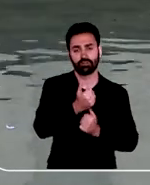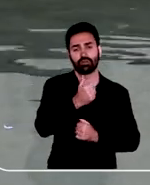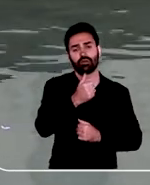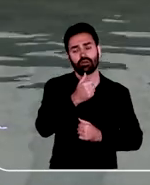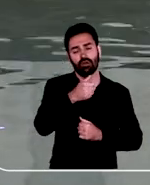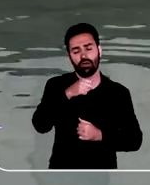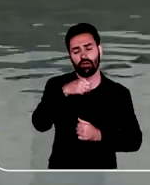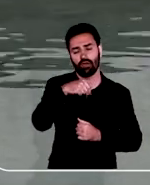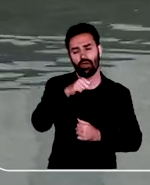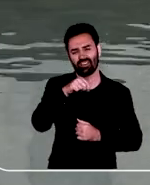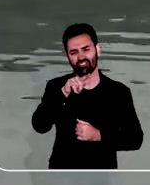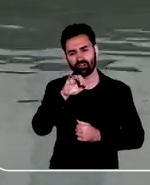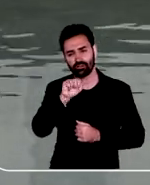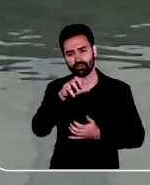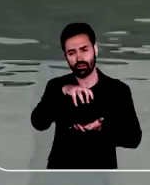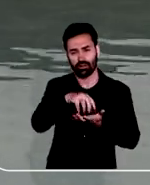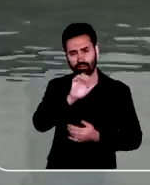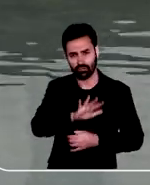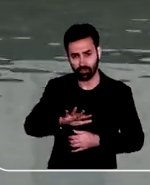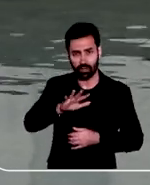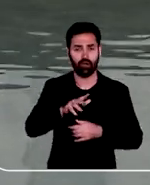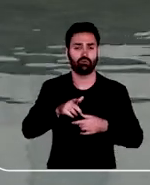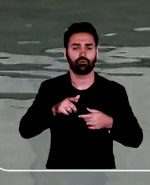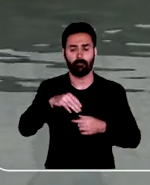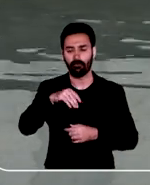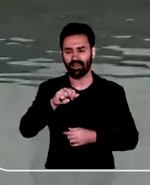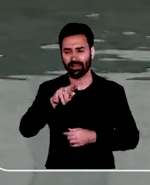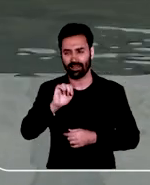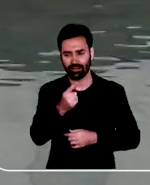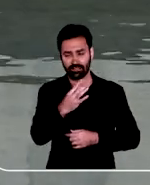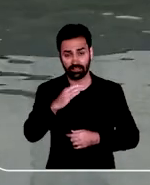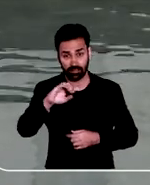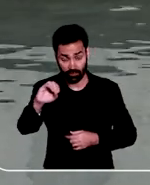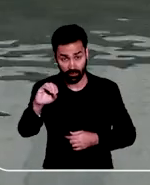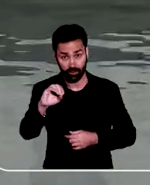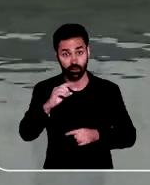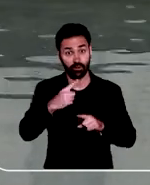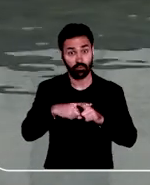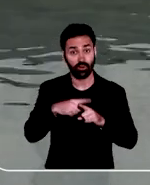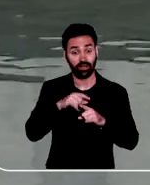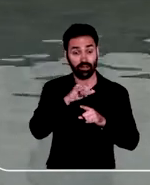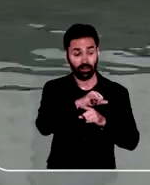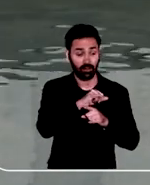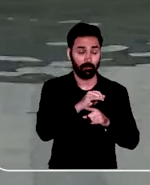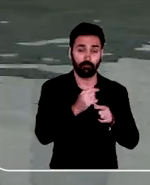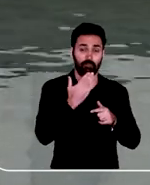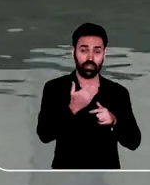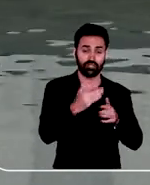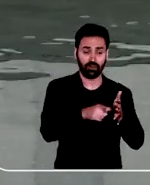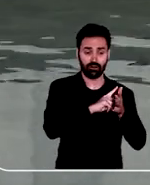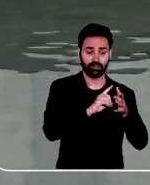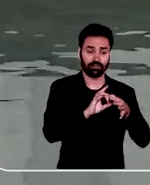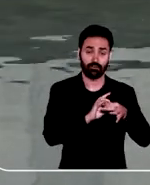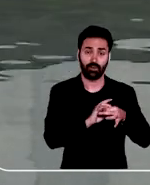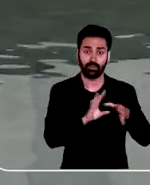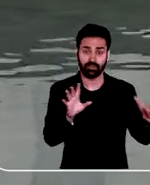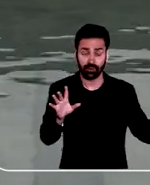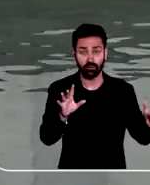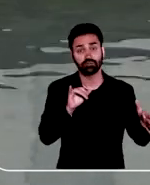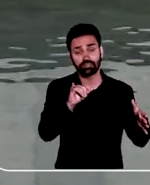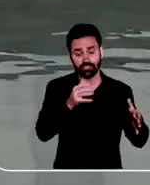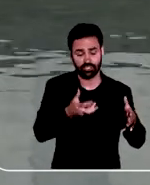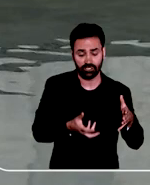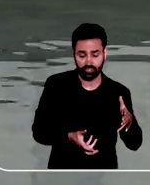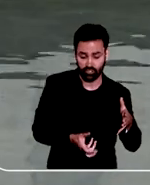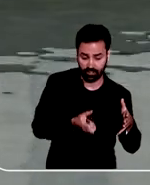que foi substituído pela Agência Nacional de mineração para o uso da água retirada do solo em processos industriais porque a permissão seria